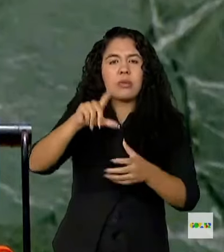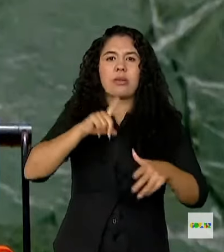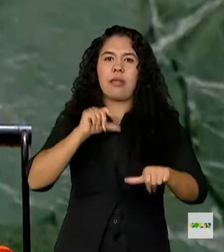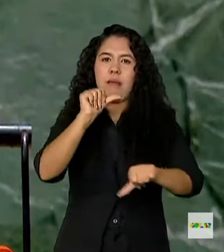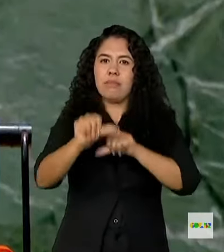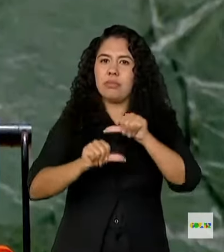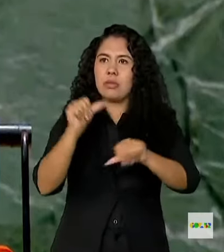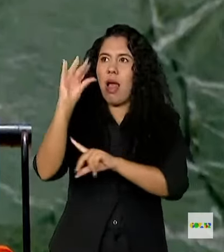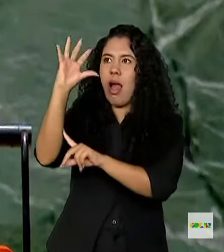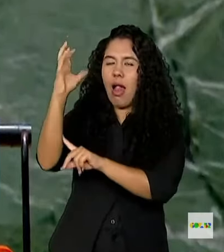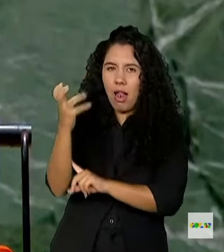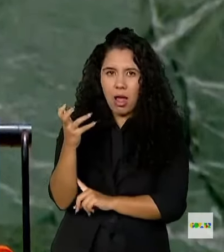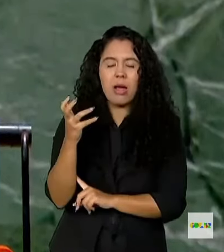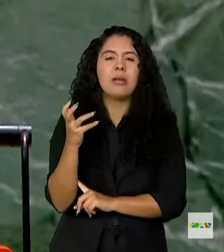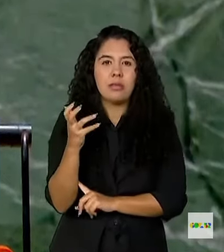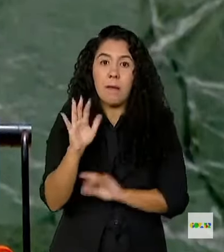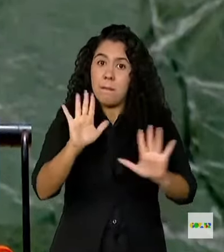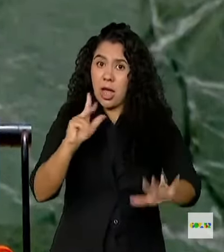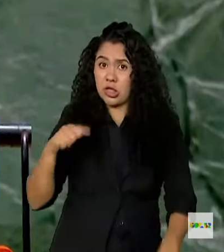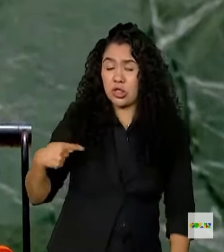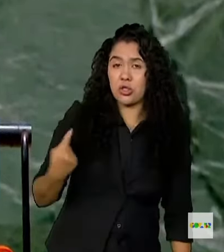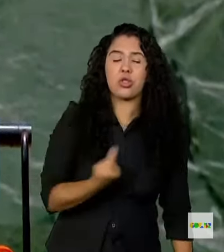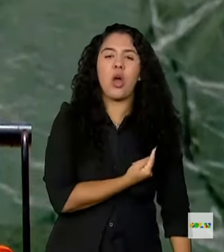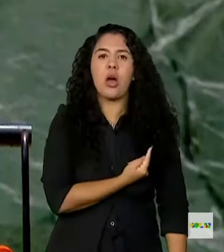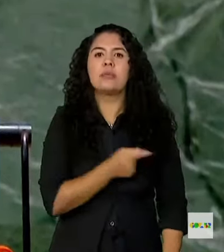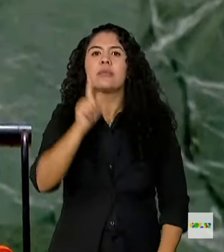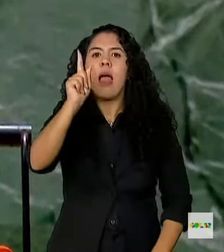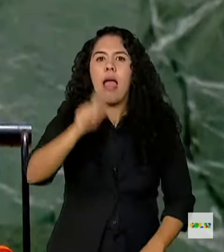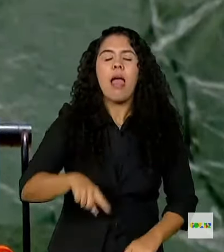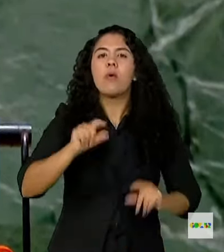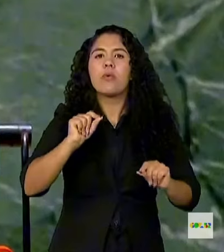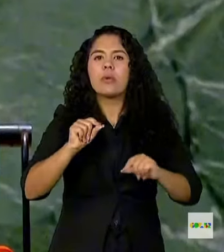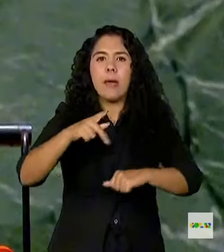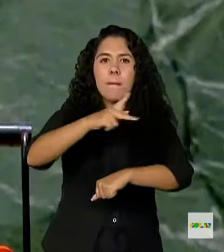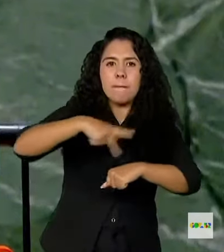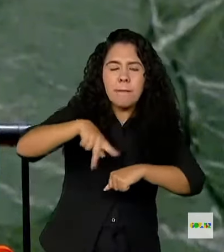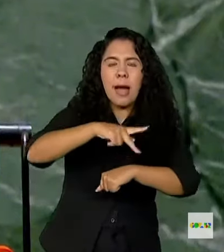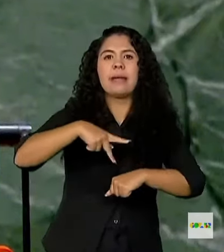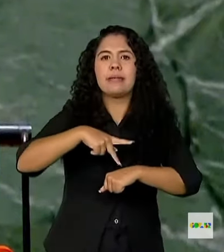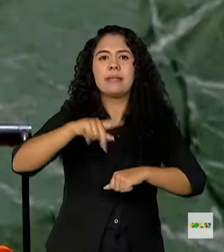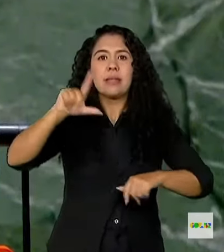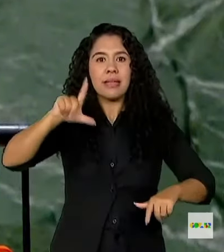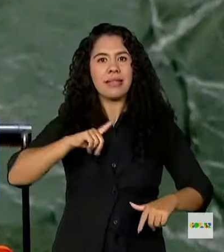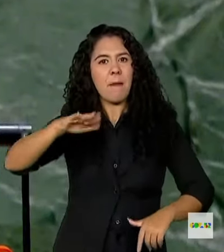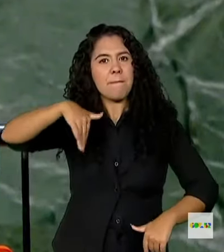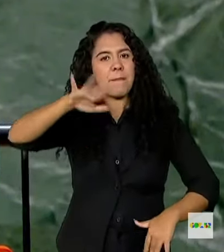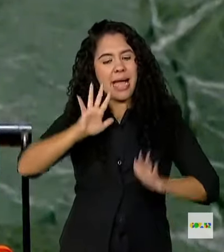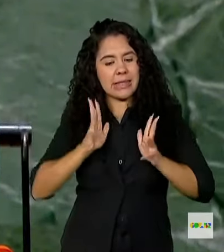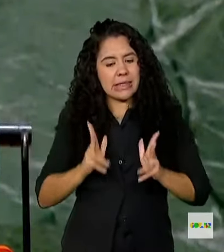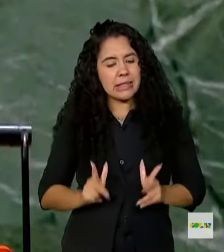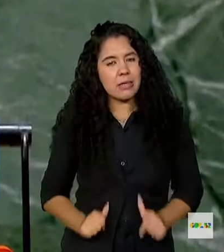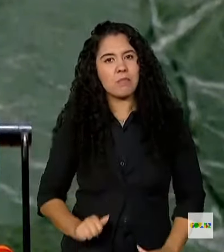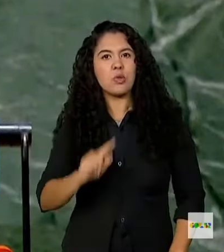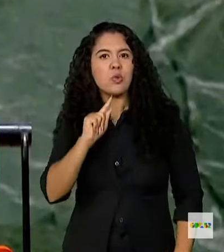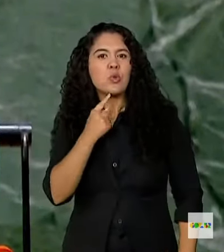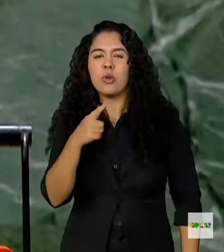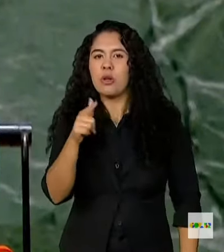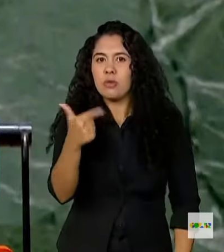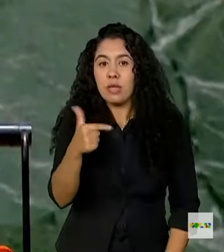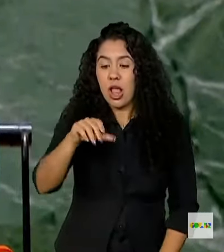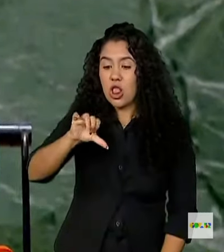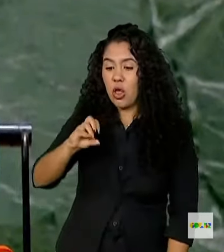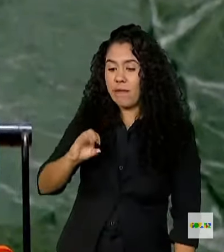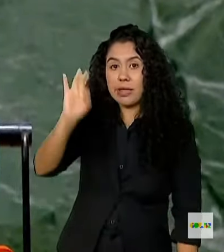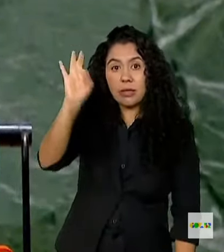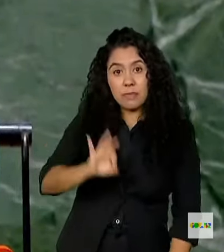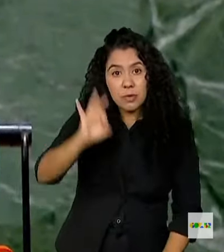transição energética. Somos hoje um dos países com a matriz energética mais limpa do mundo. 90% da